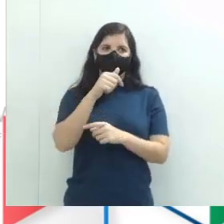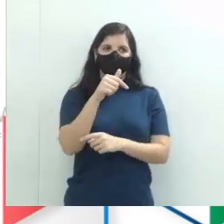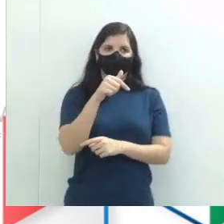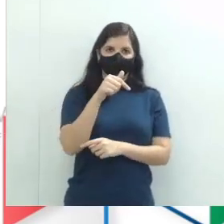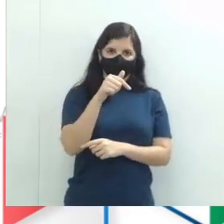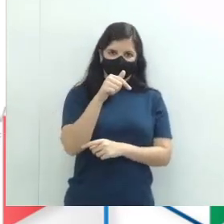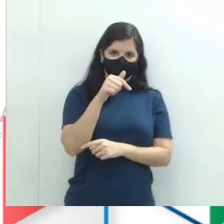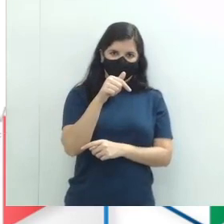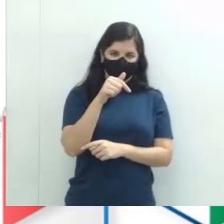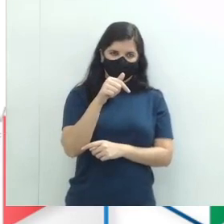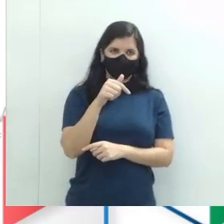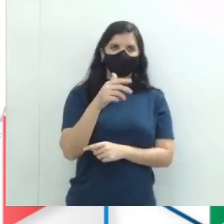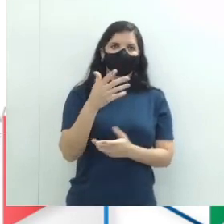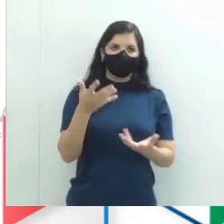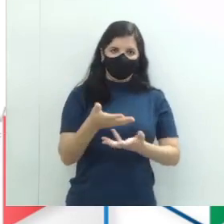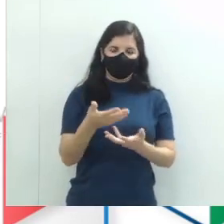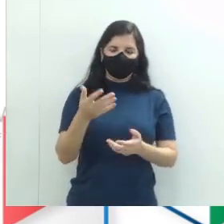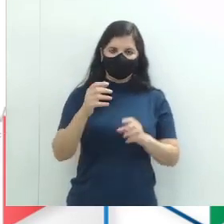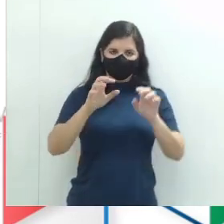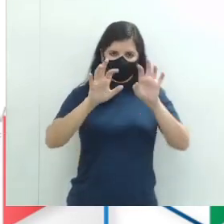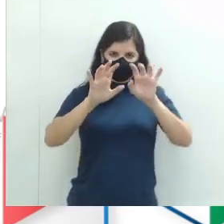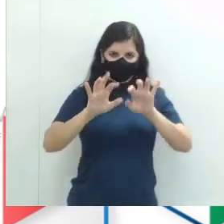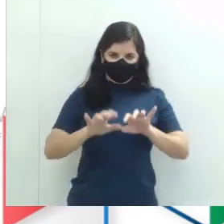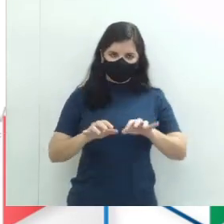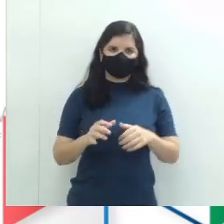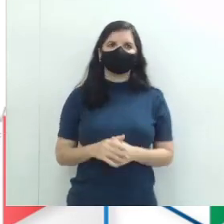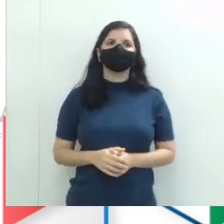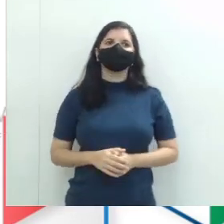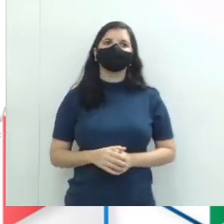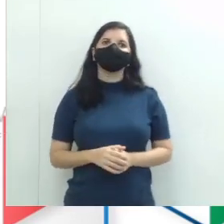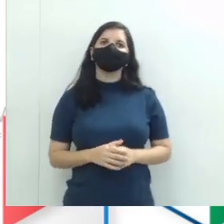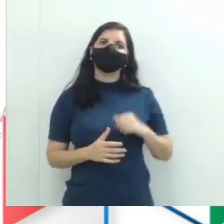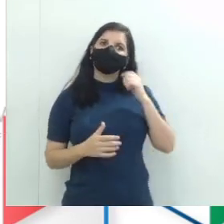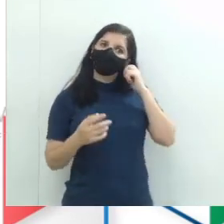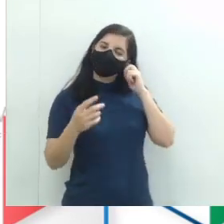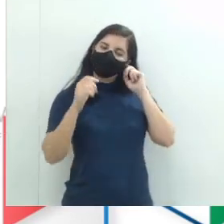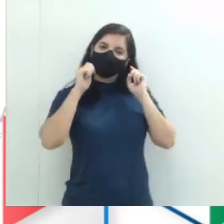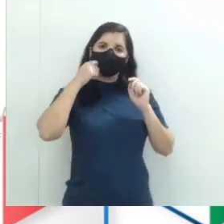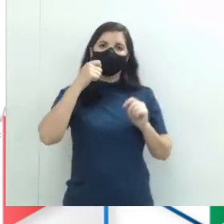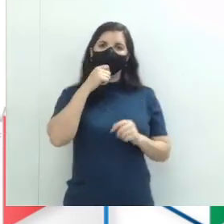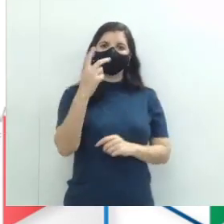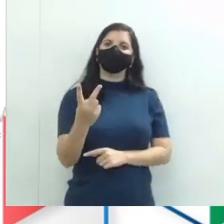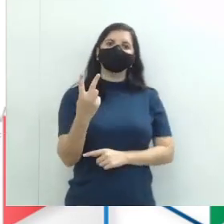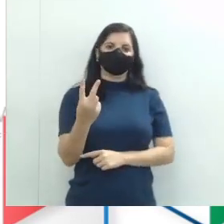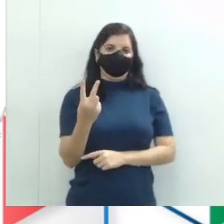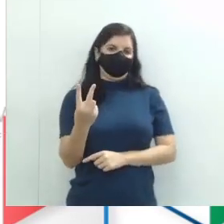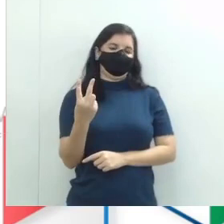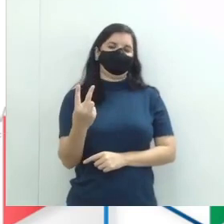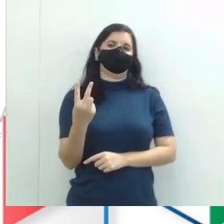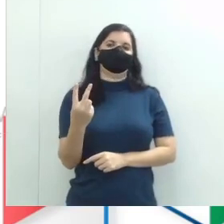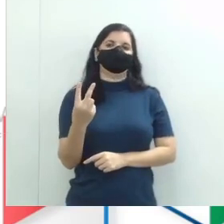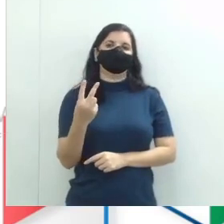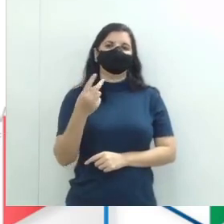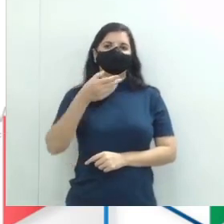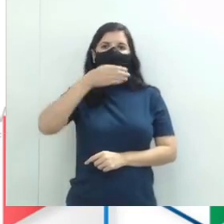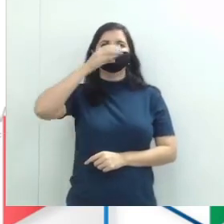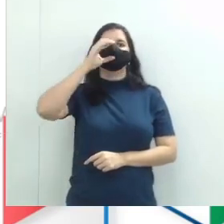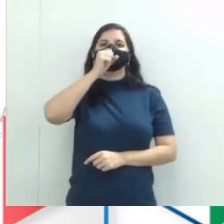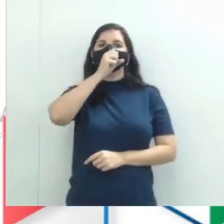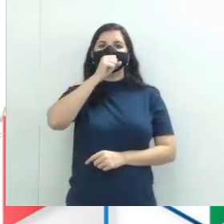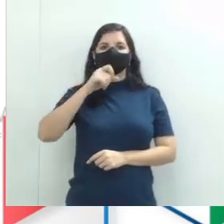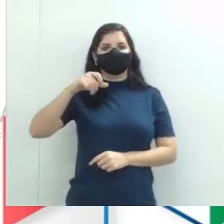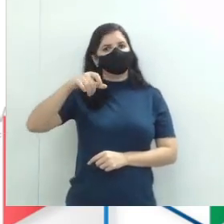igual a 8, tá? Presta atenção, vamos escrever o sistema. Tenho dois pães de queijo. Vou chamar o suco de laranja de